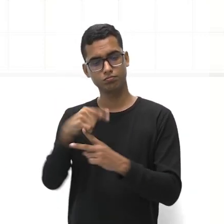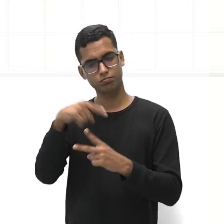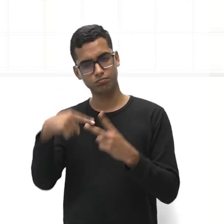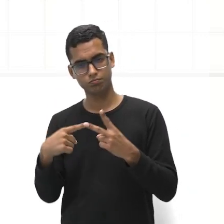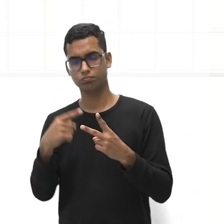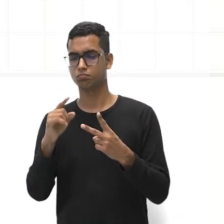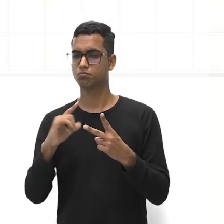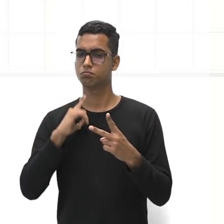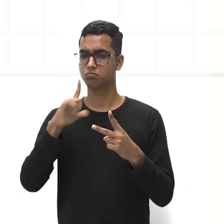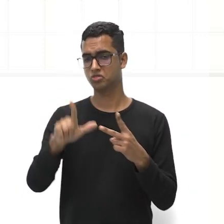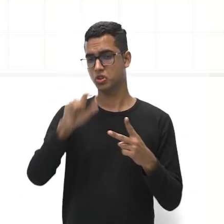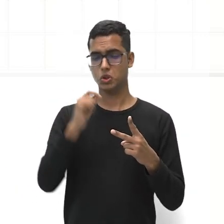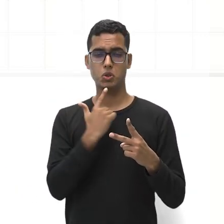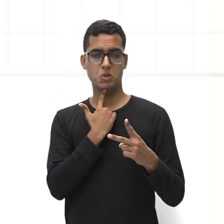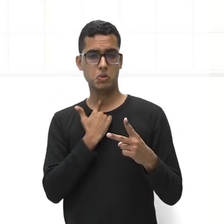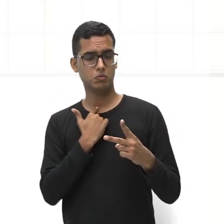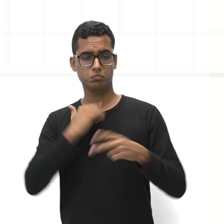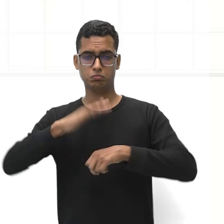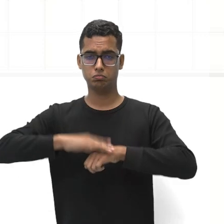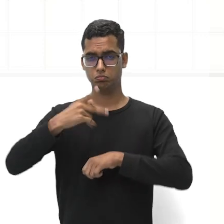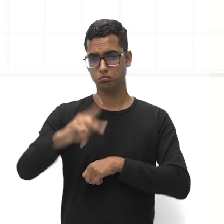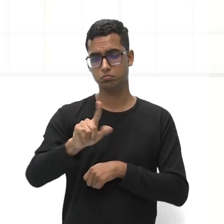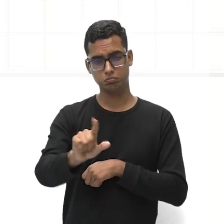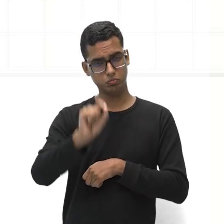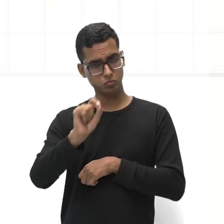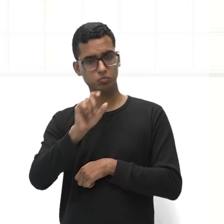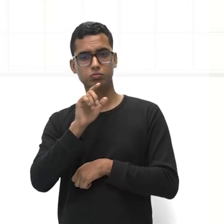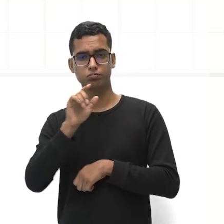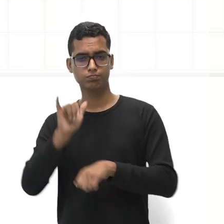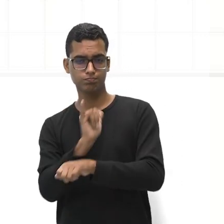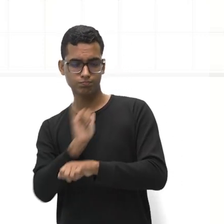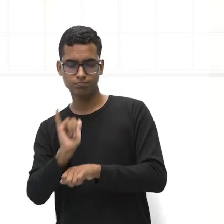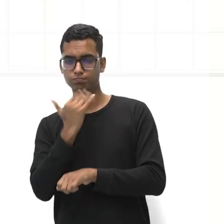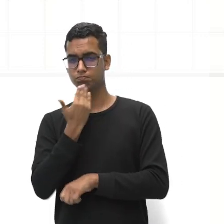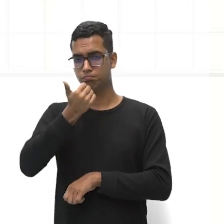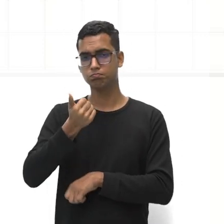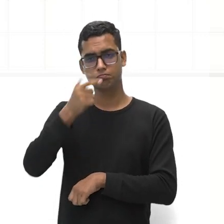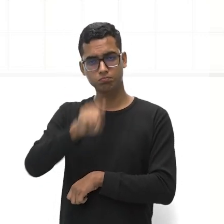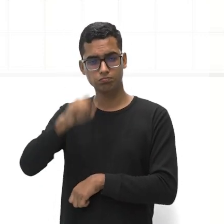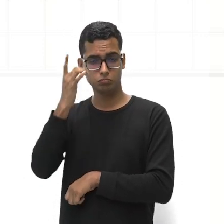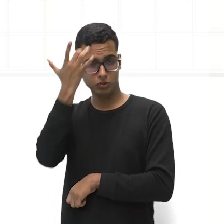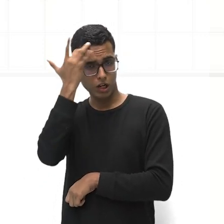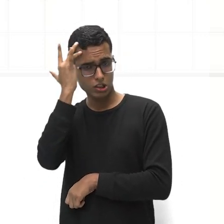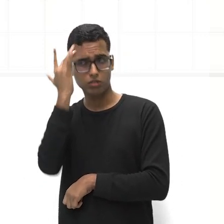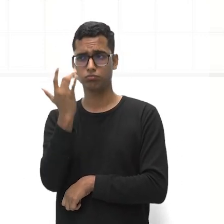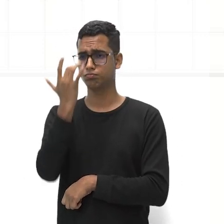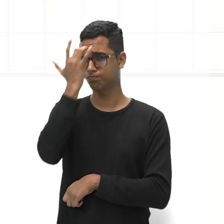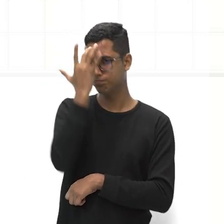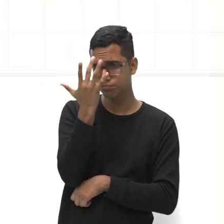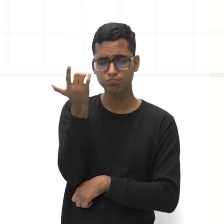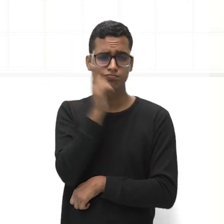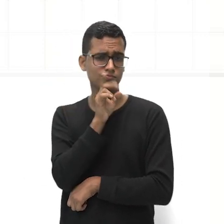Faça da forma que você se sentir mais seguro, né? Aí isso daqui nós já vimos, né? Nós já calculamos que deu quanto?